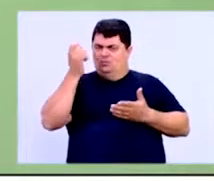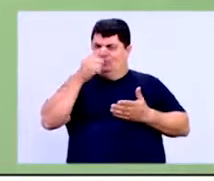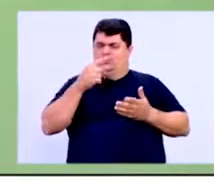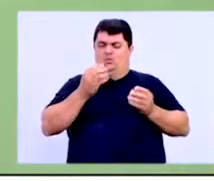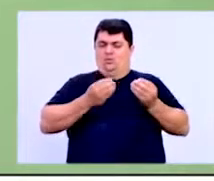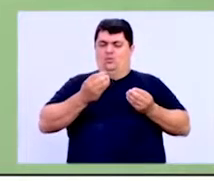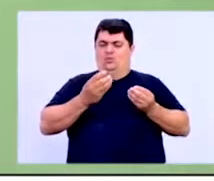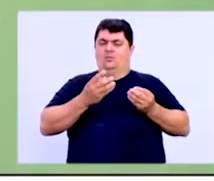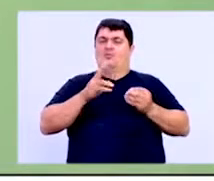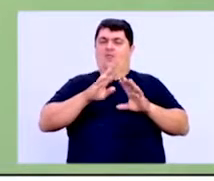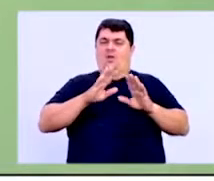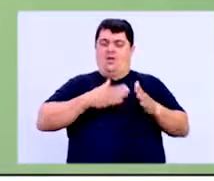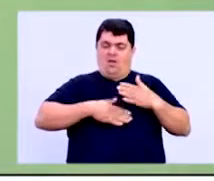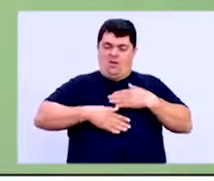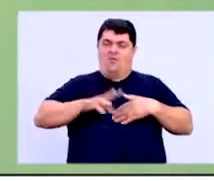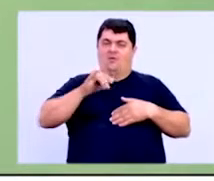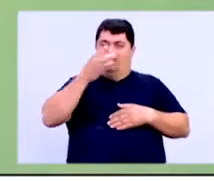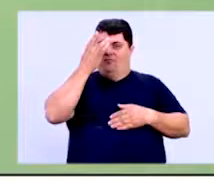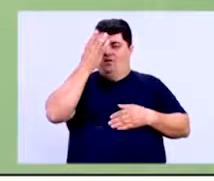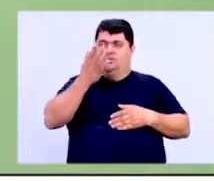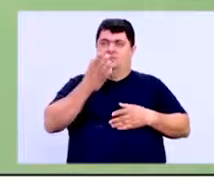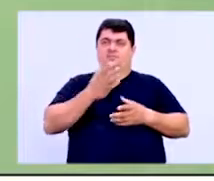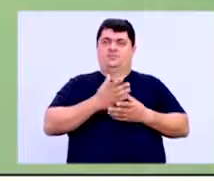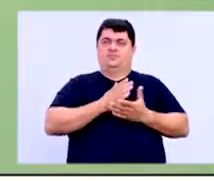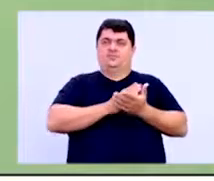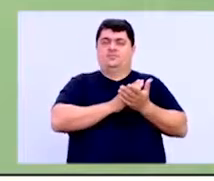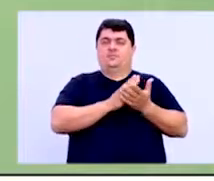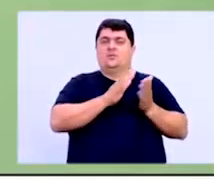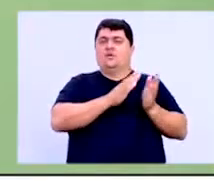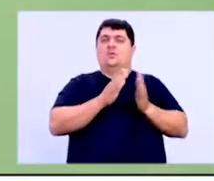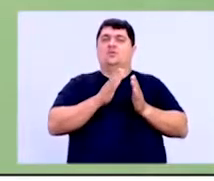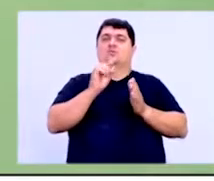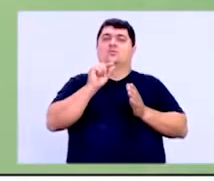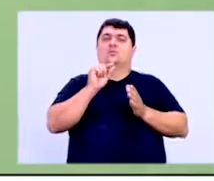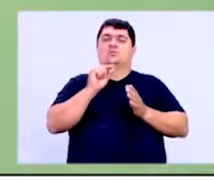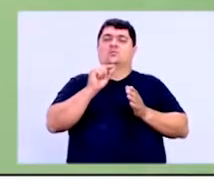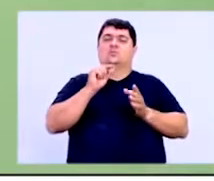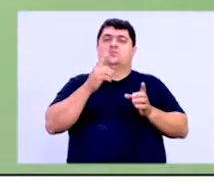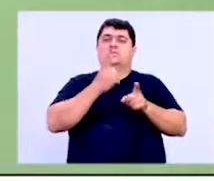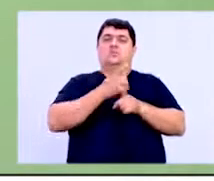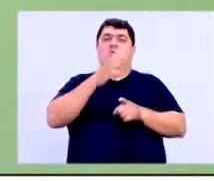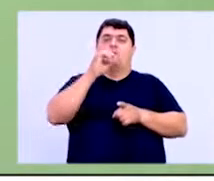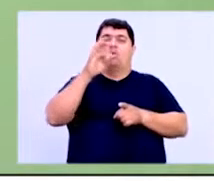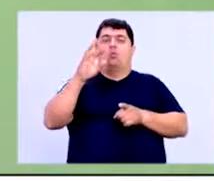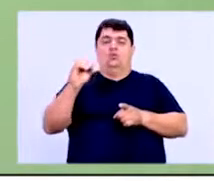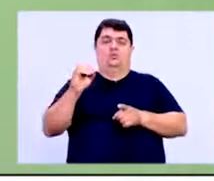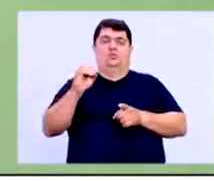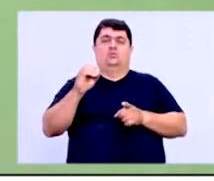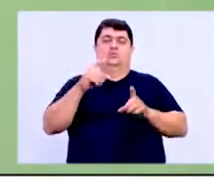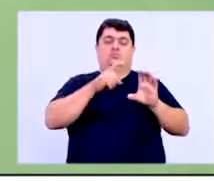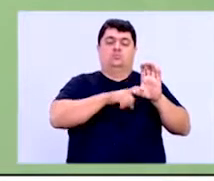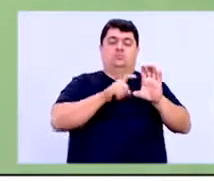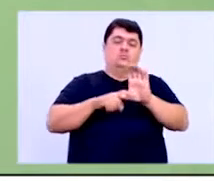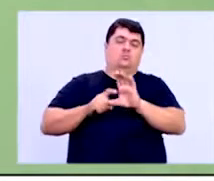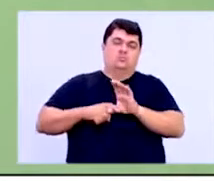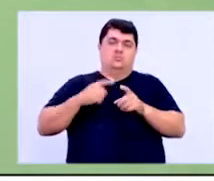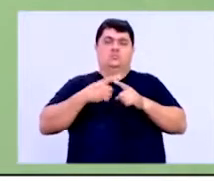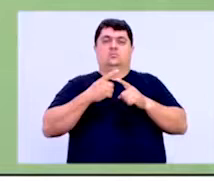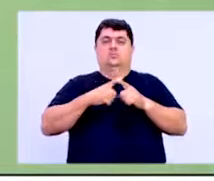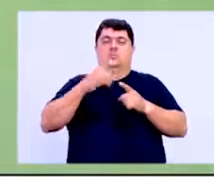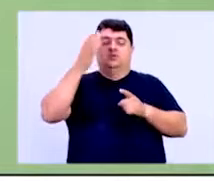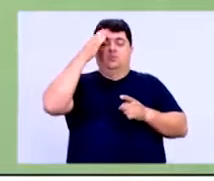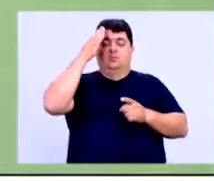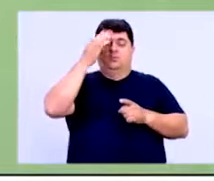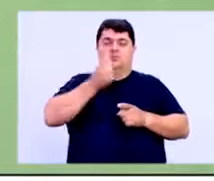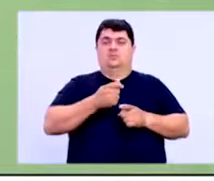fácil. Para começo de tudo, o que a gente tem que fazer? Identificar os custos, as despesas, para posterior